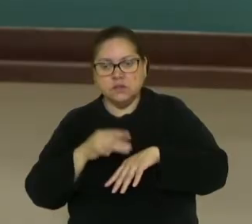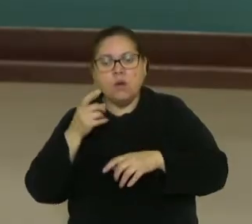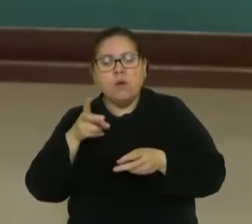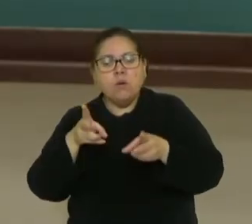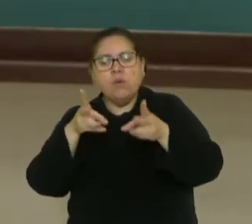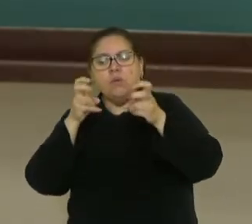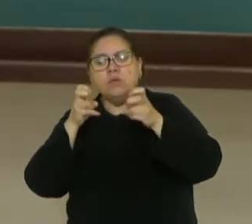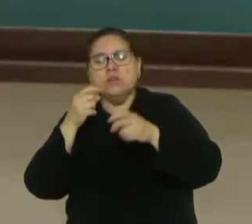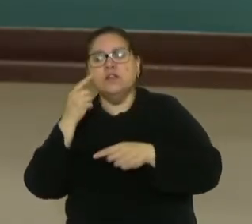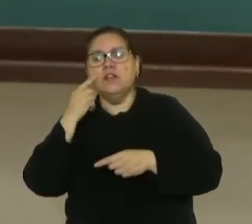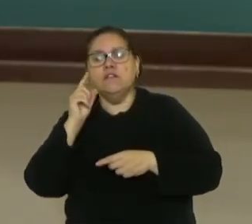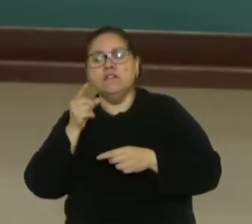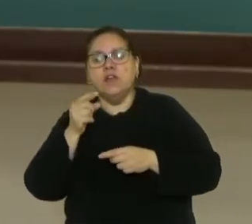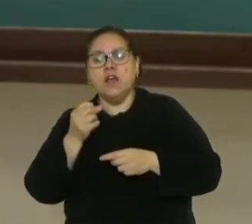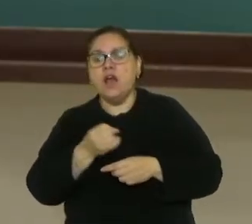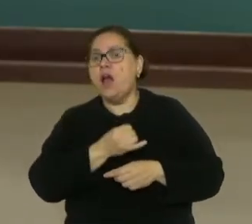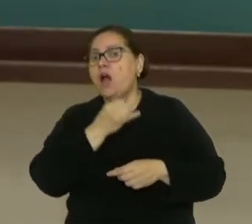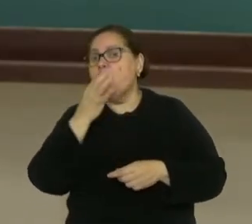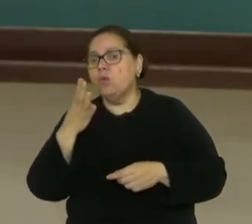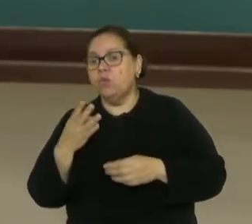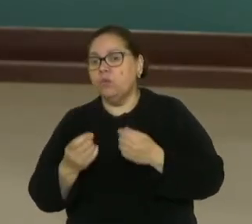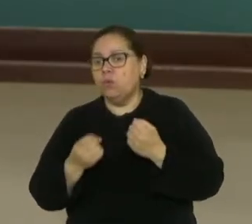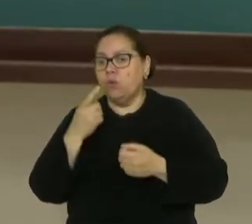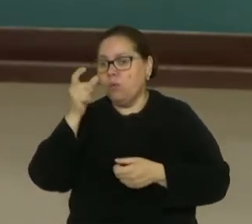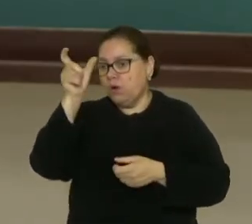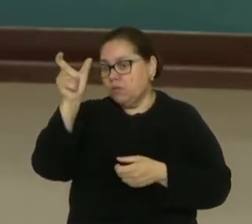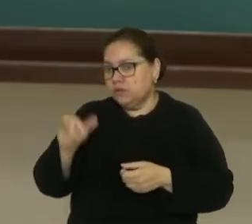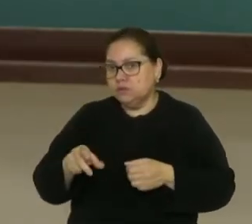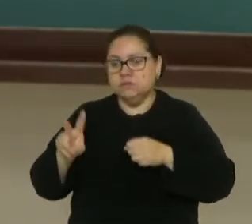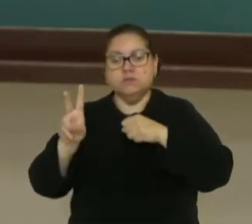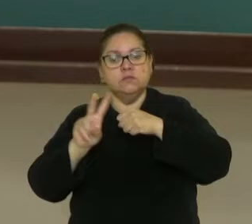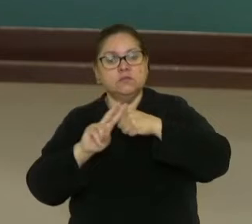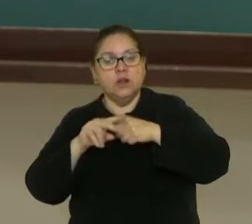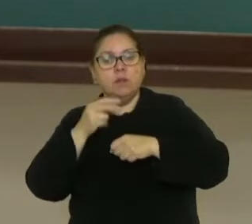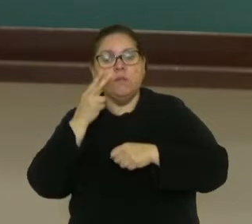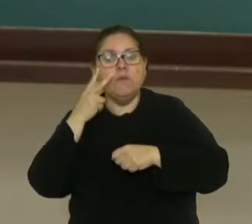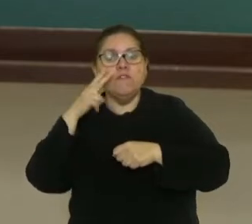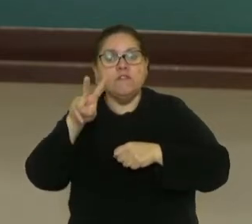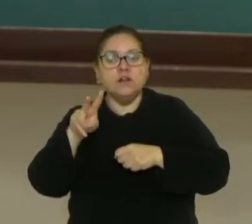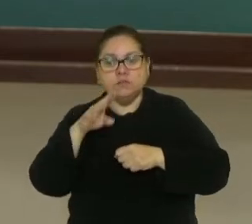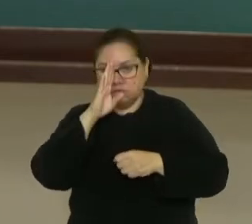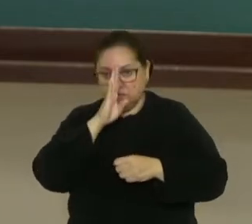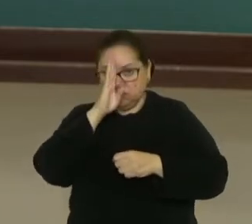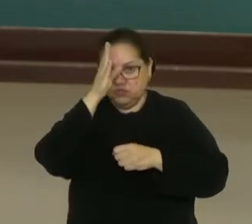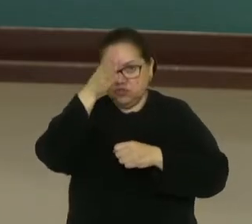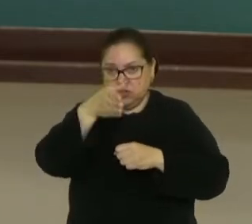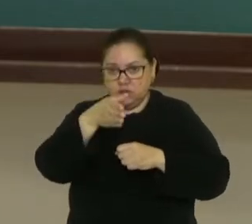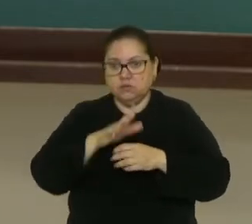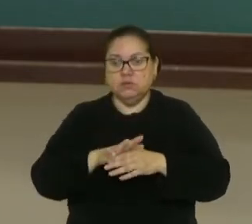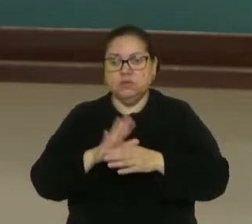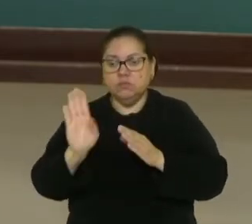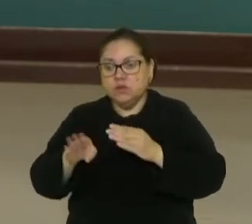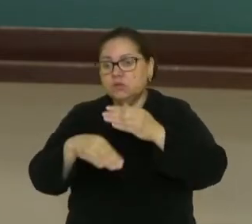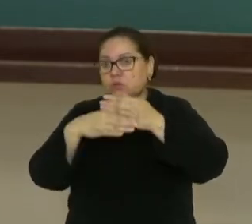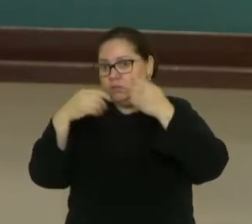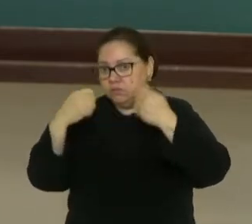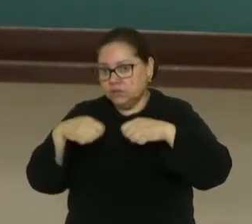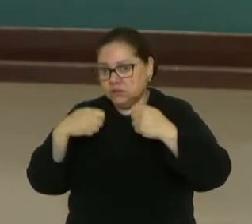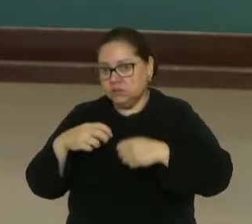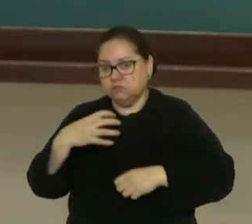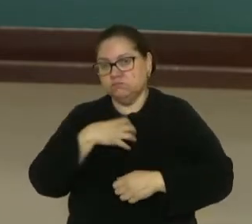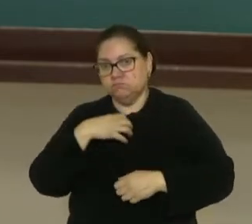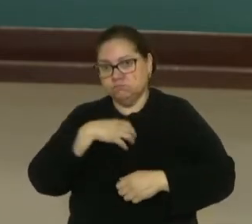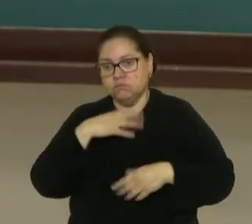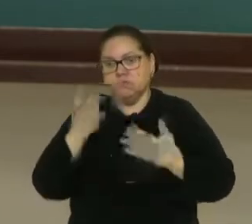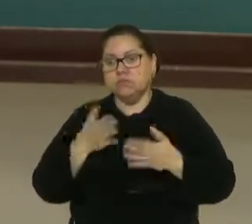observe que quem vê, vê algo ou alguém. O verbo ver é transitivo direto, ele precisa de um complemento para ter